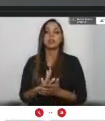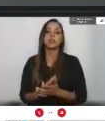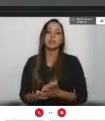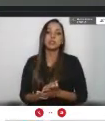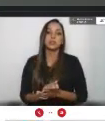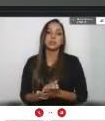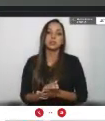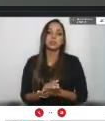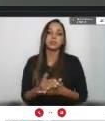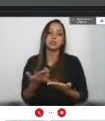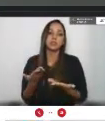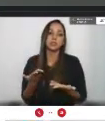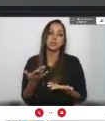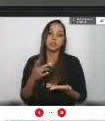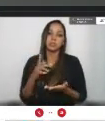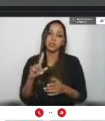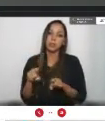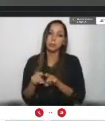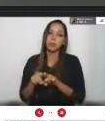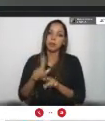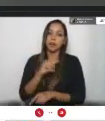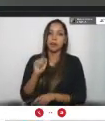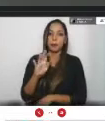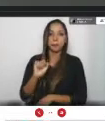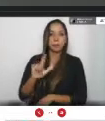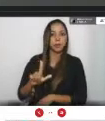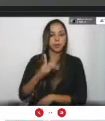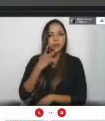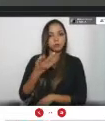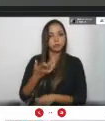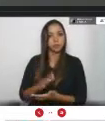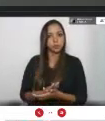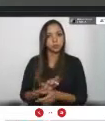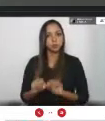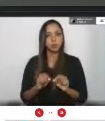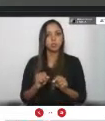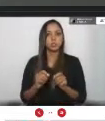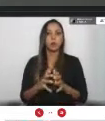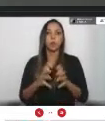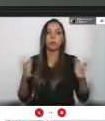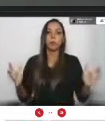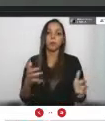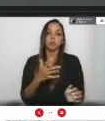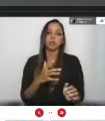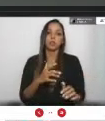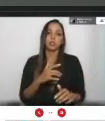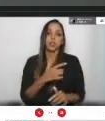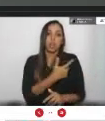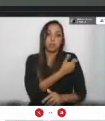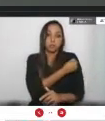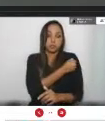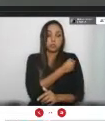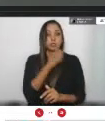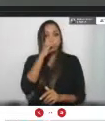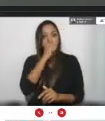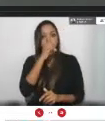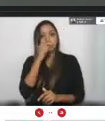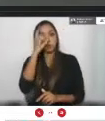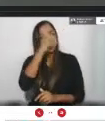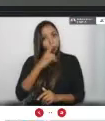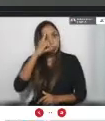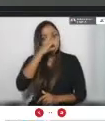pelo vereador Gabriel, da extensão das atividades de vacinação durante o final de semana. E a secretária